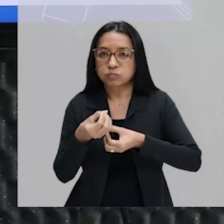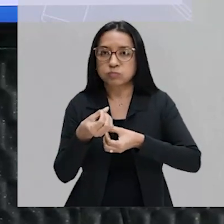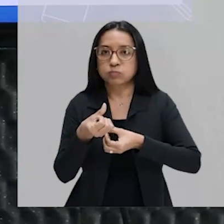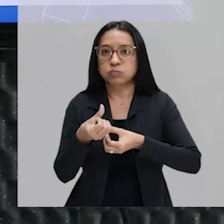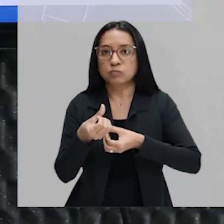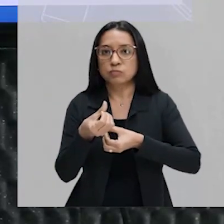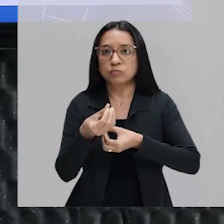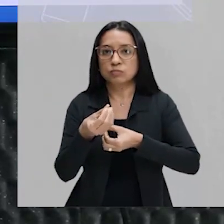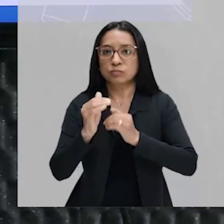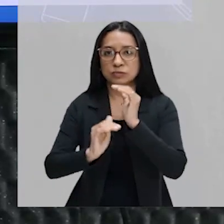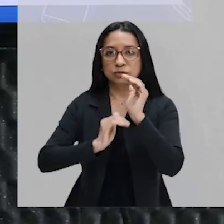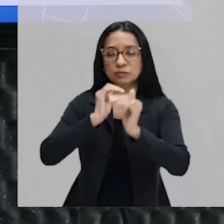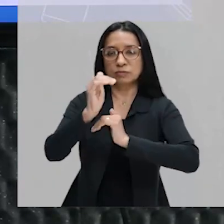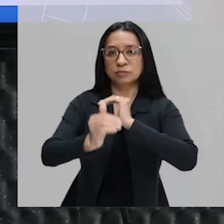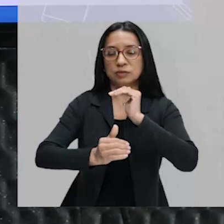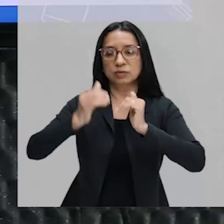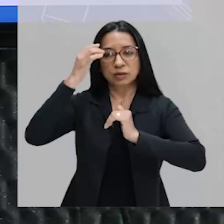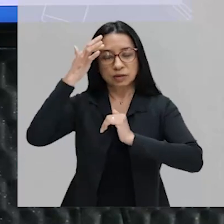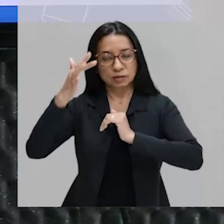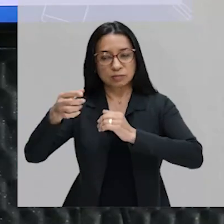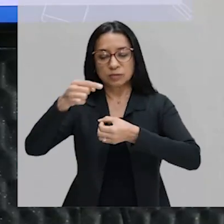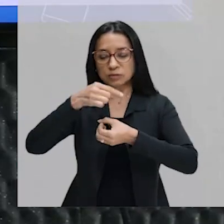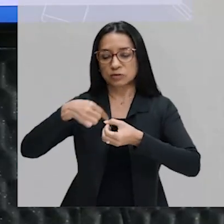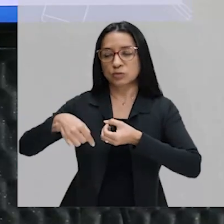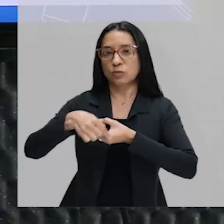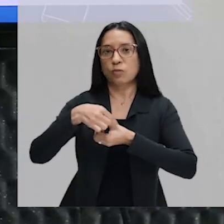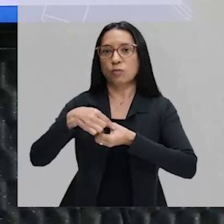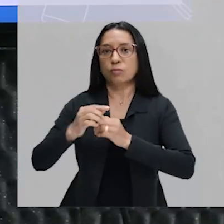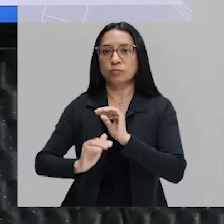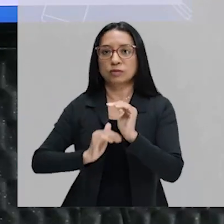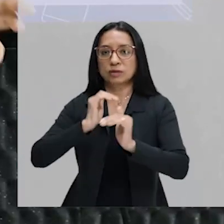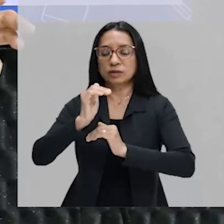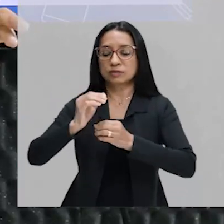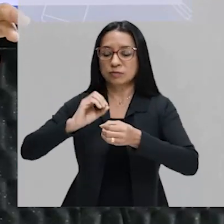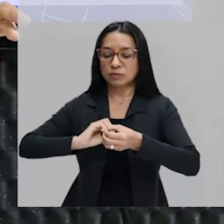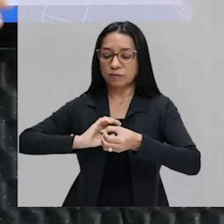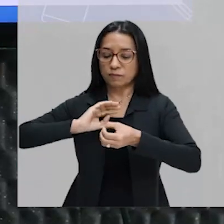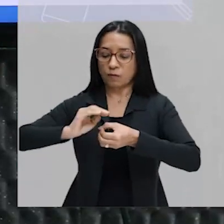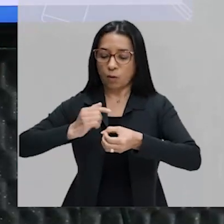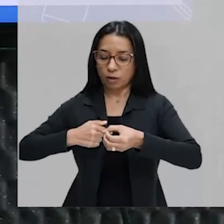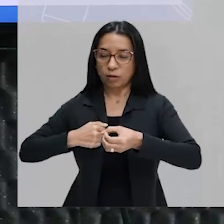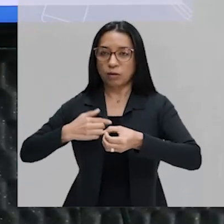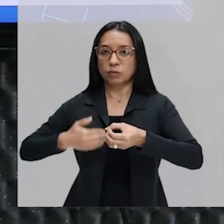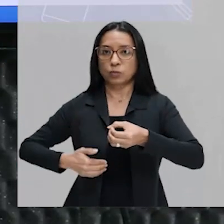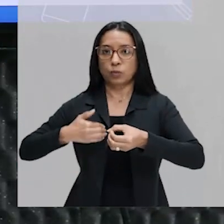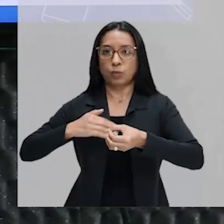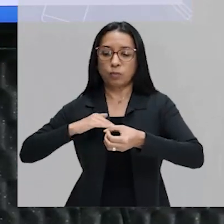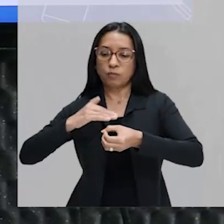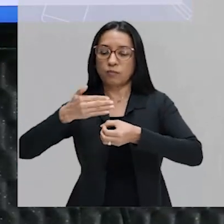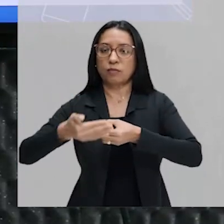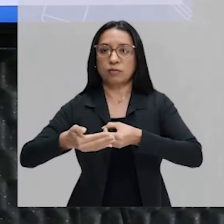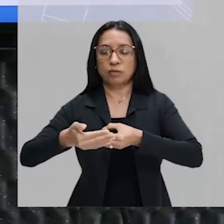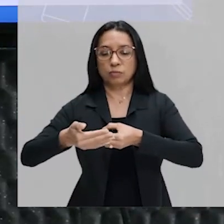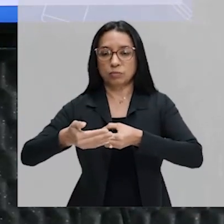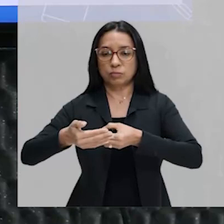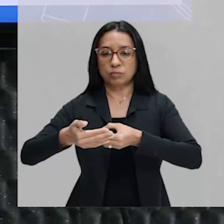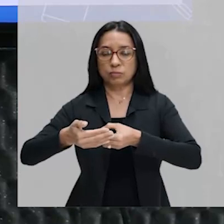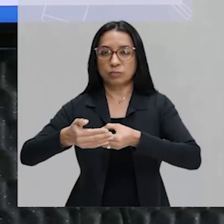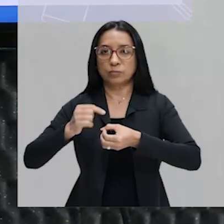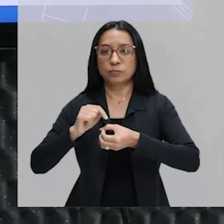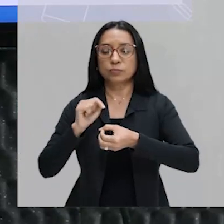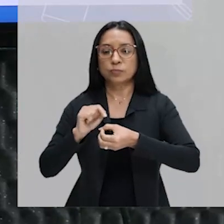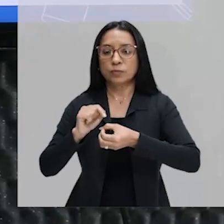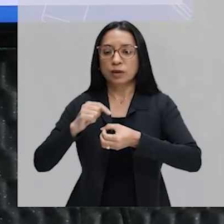Então, vamos imaginar, o ovo ele se desenvolve fora do corpo da mãe. Então, se ele se desenvolve fora do corpo da